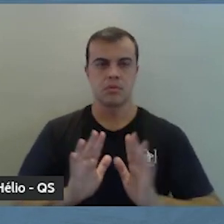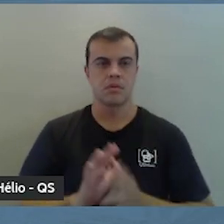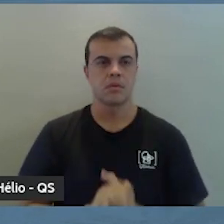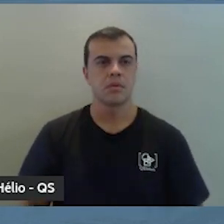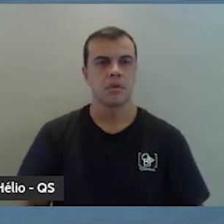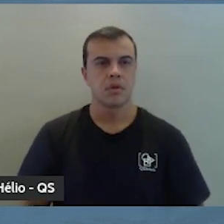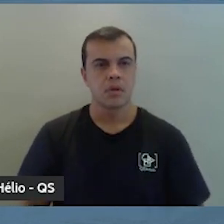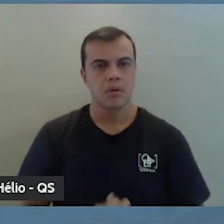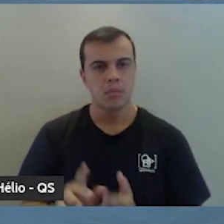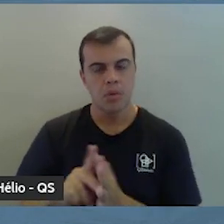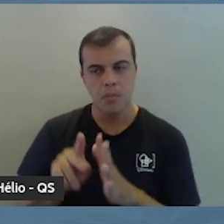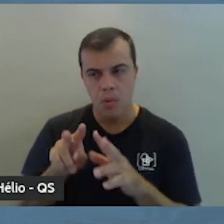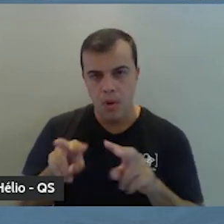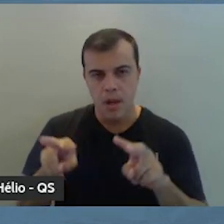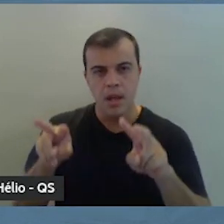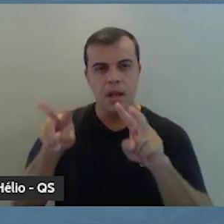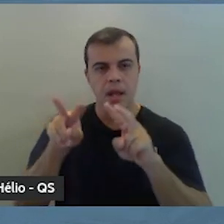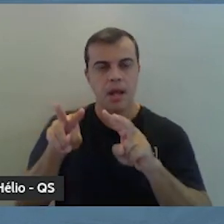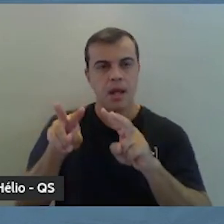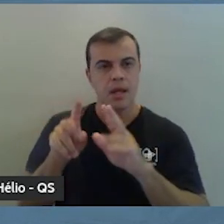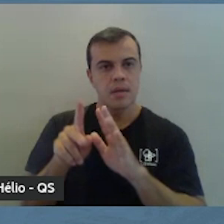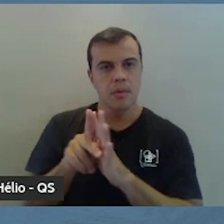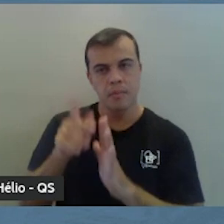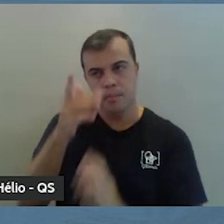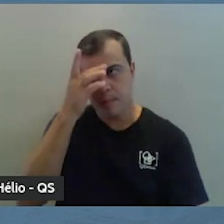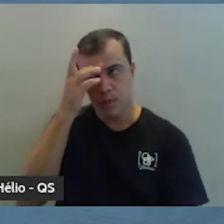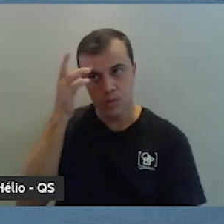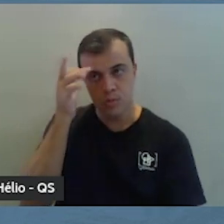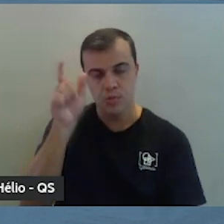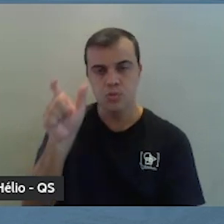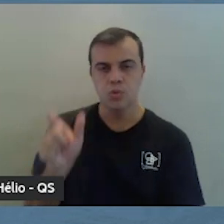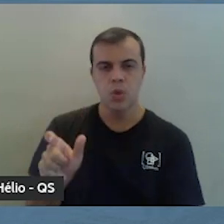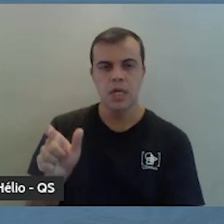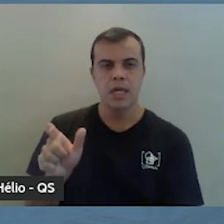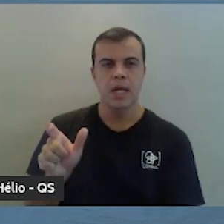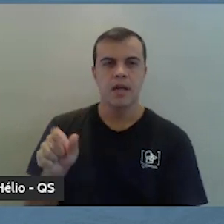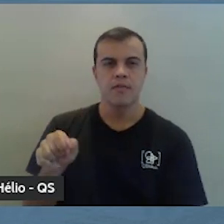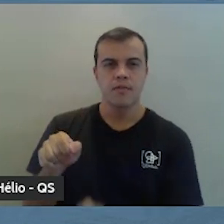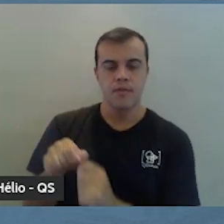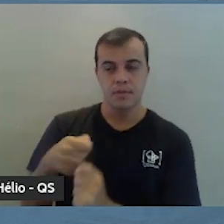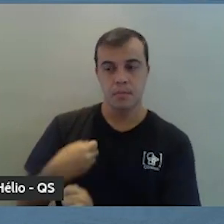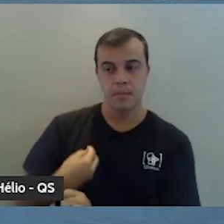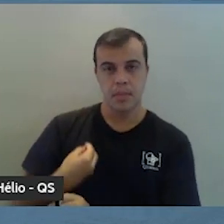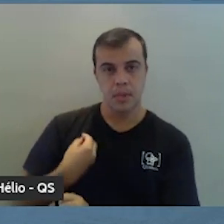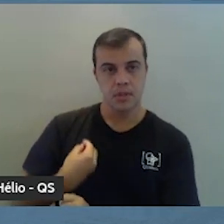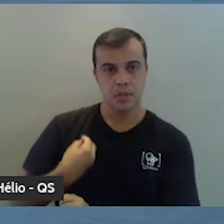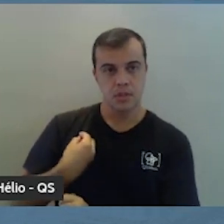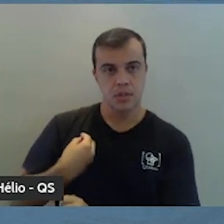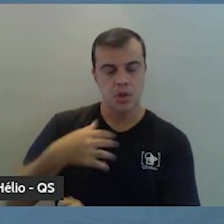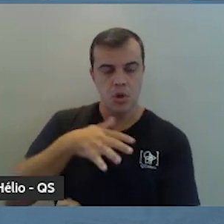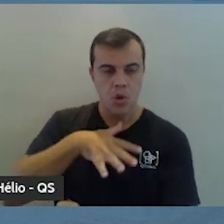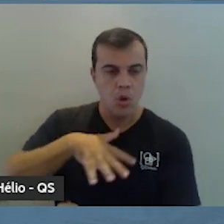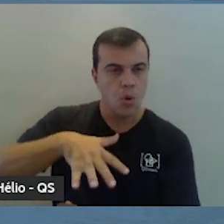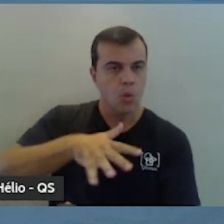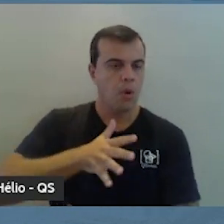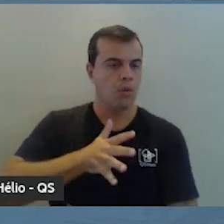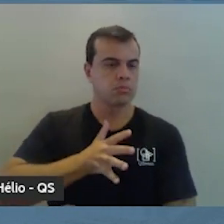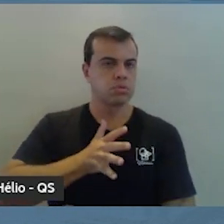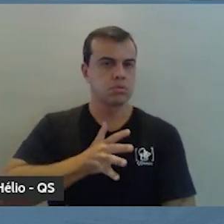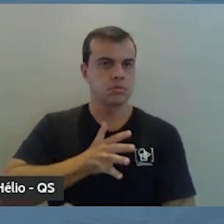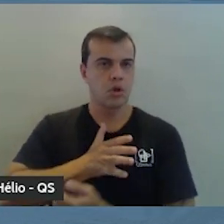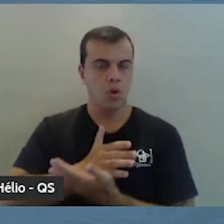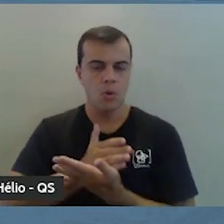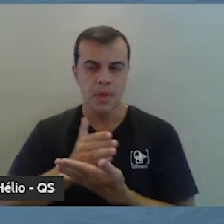Né? É um olhar, pode-se dizer, de uma pessoa que faz parte de uma elite, vindo